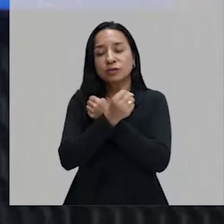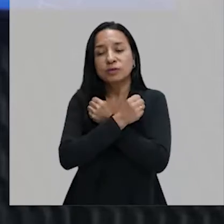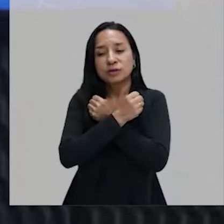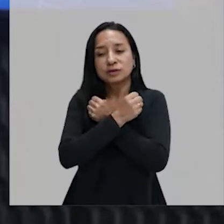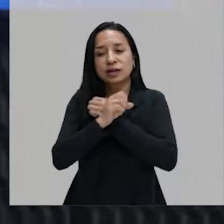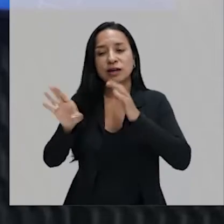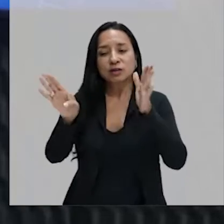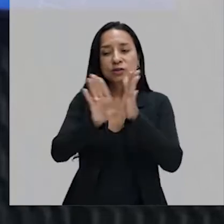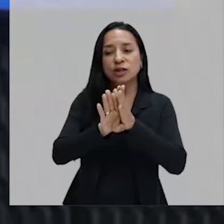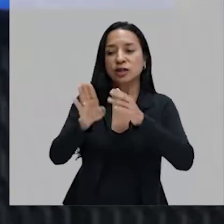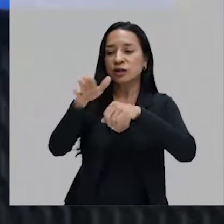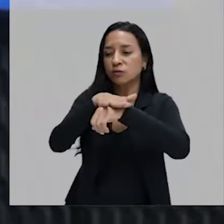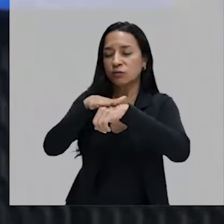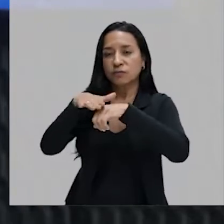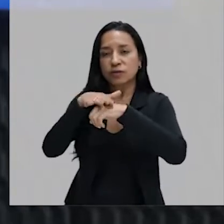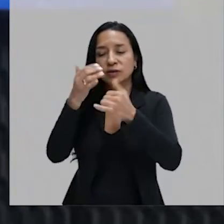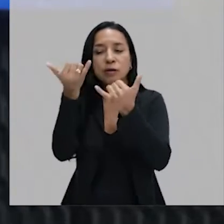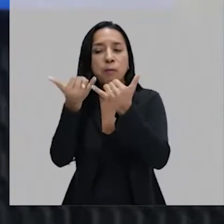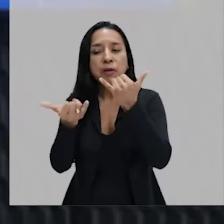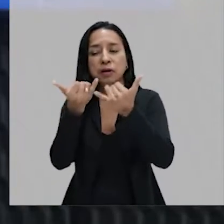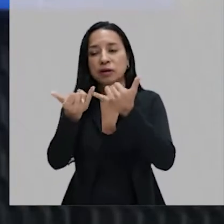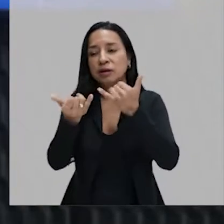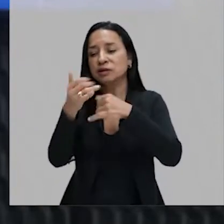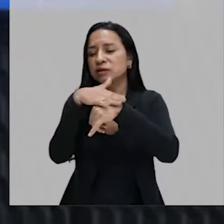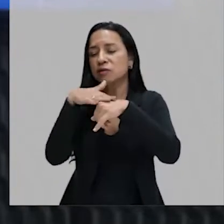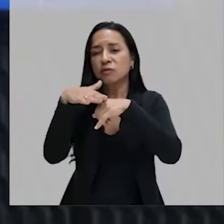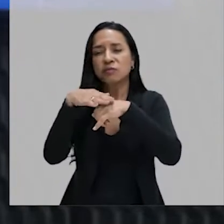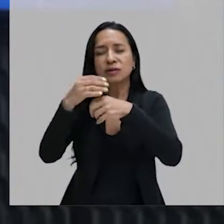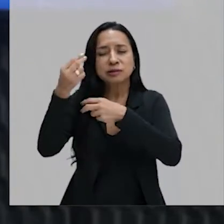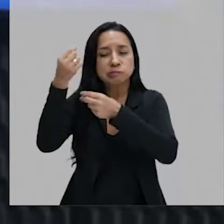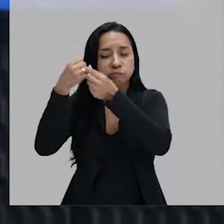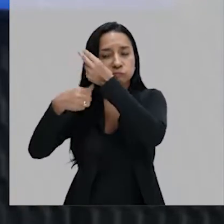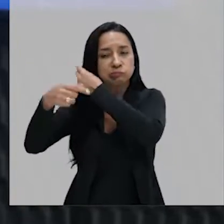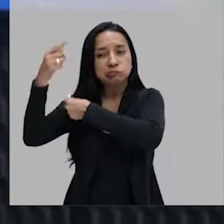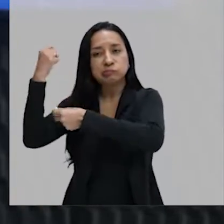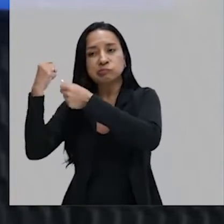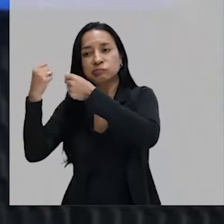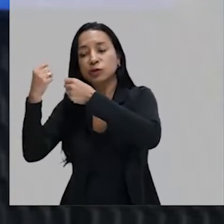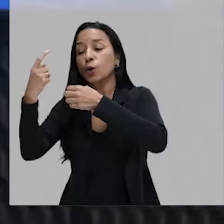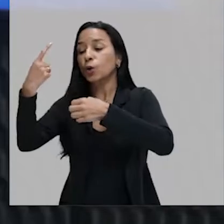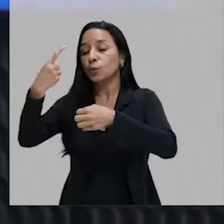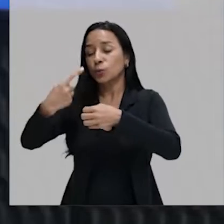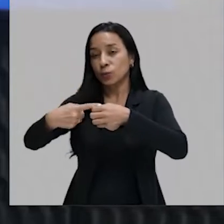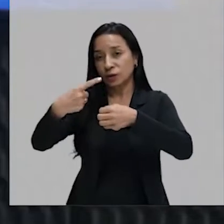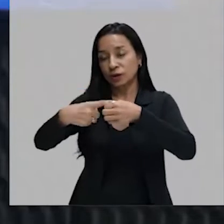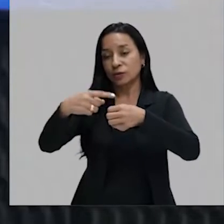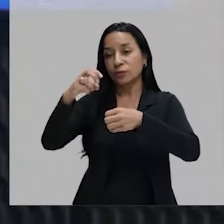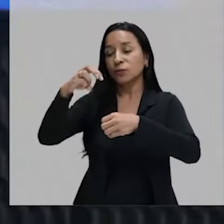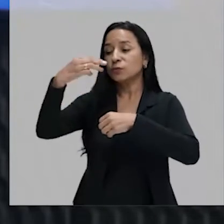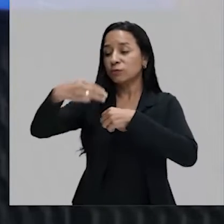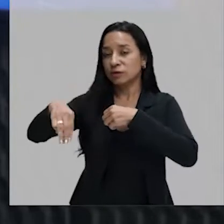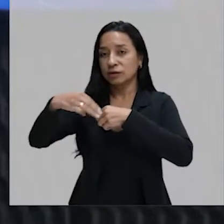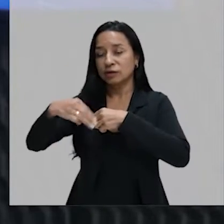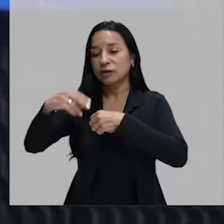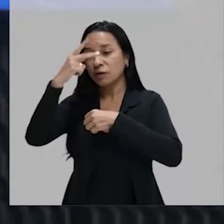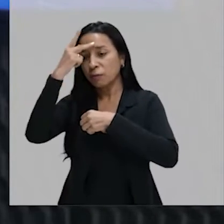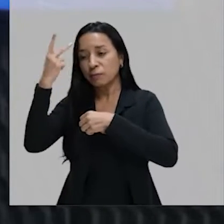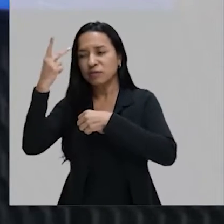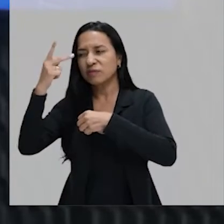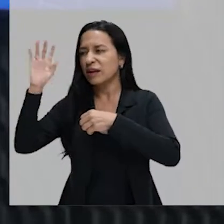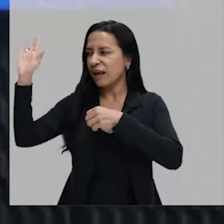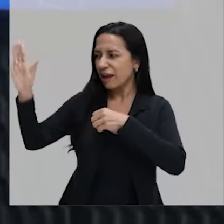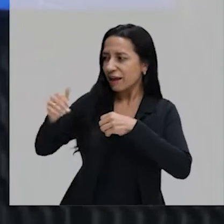que você já conhece há anos. No interior do estado a gente vai passando, alguém diz, hã, hã, que é coisa mais maranhense que